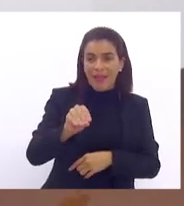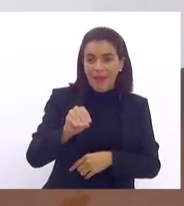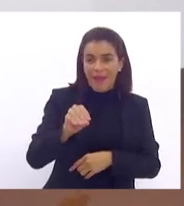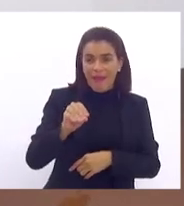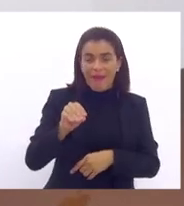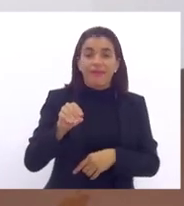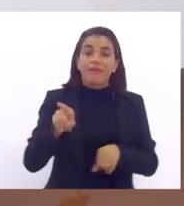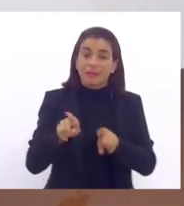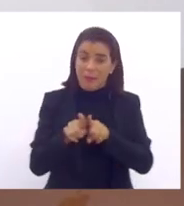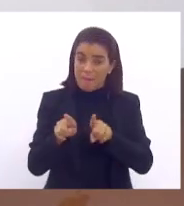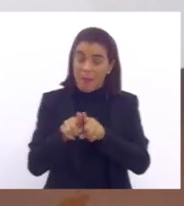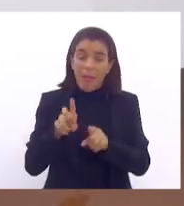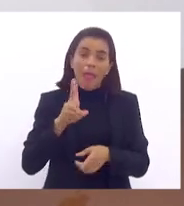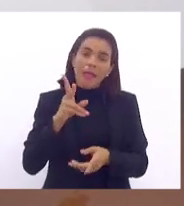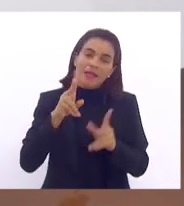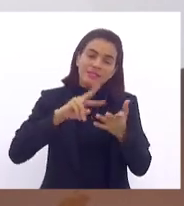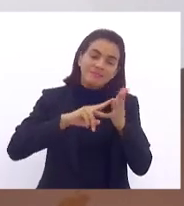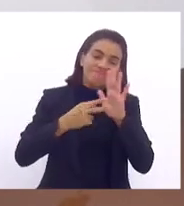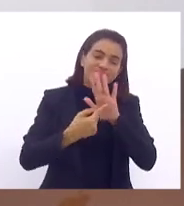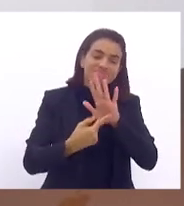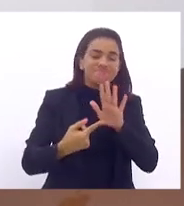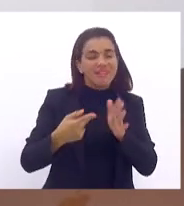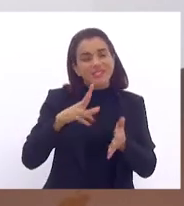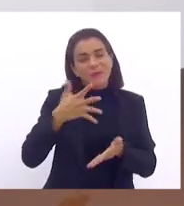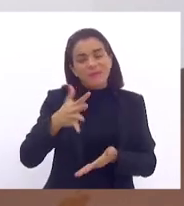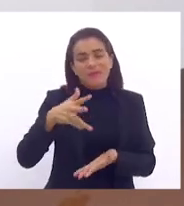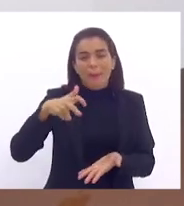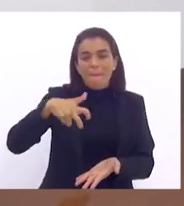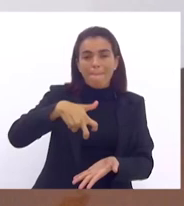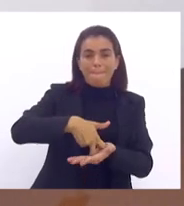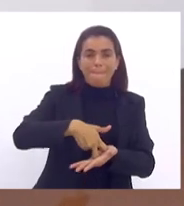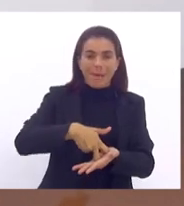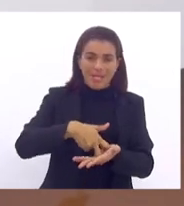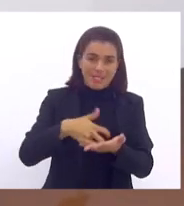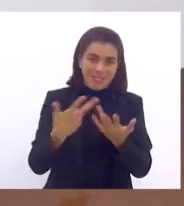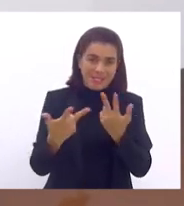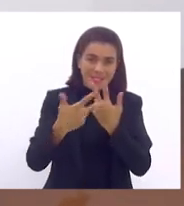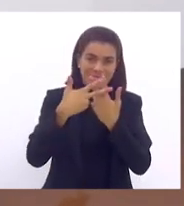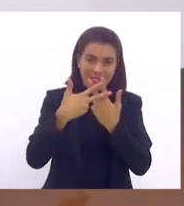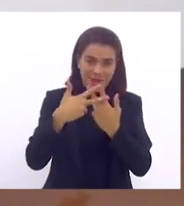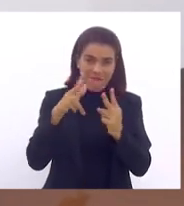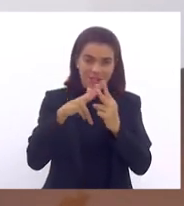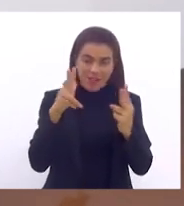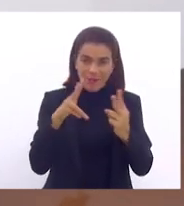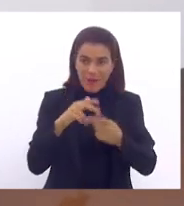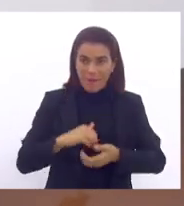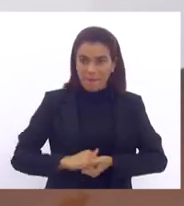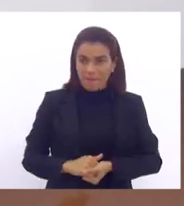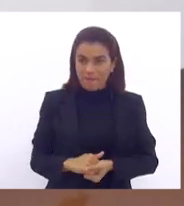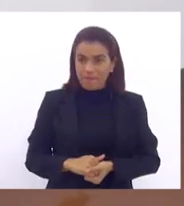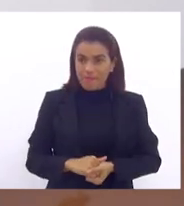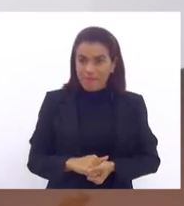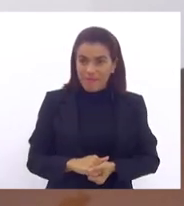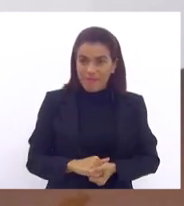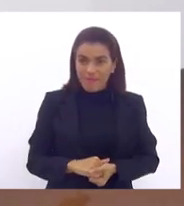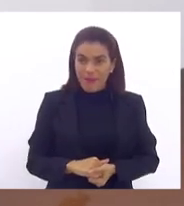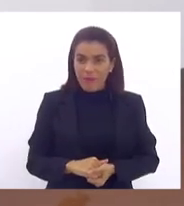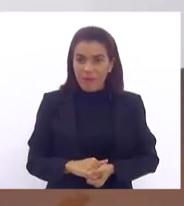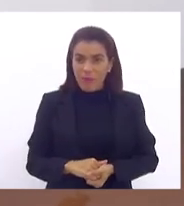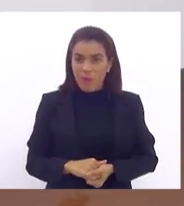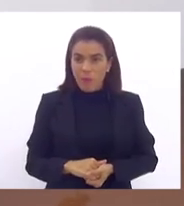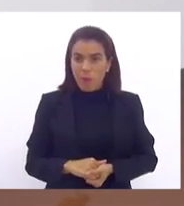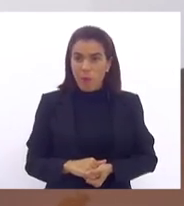prisão virtual porque ele não pode acessar a rede social isso muito problemático E então